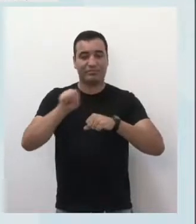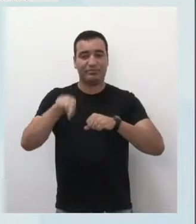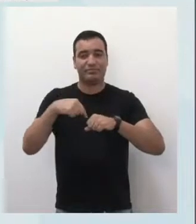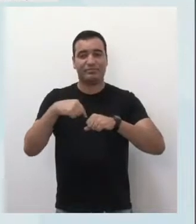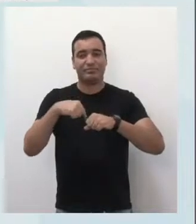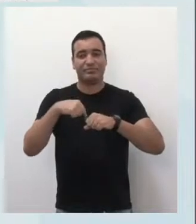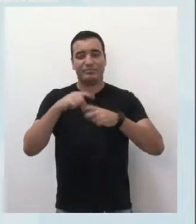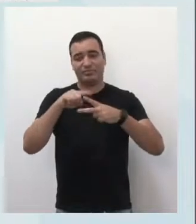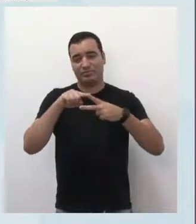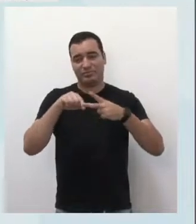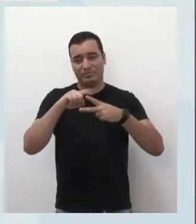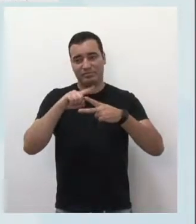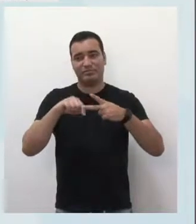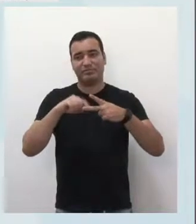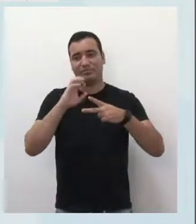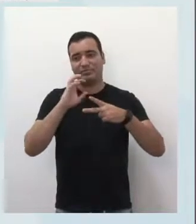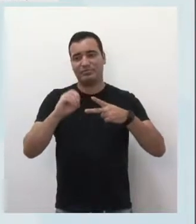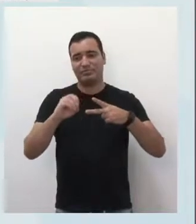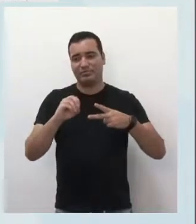somando esses fatores deu